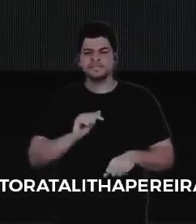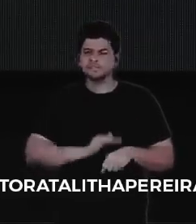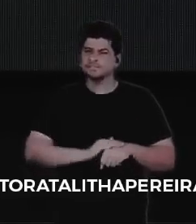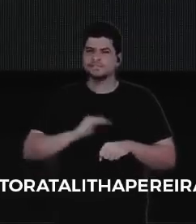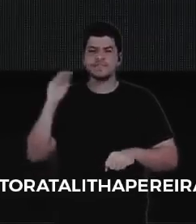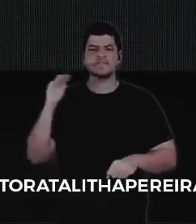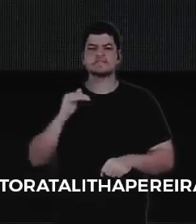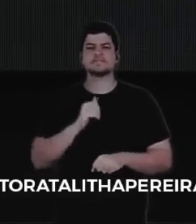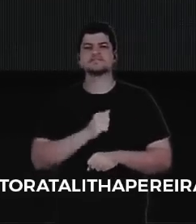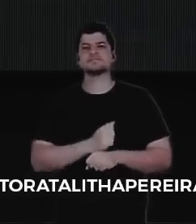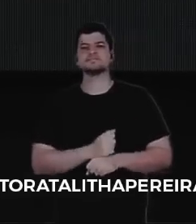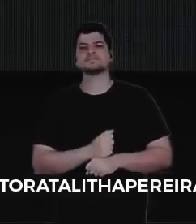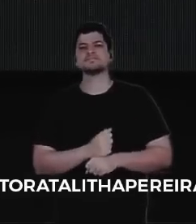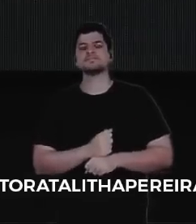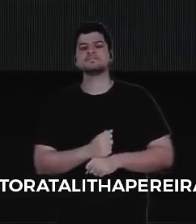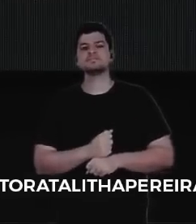maior.